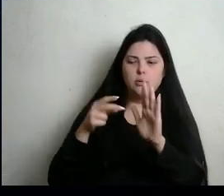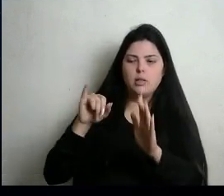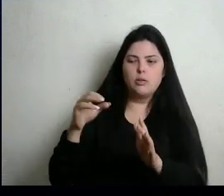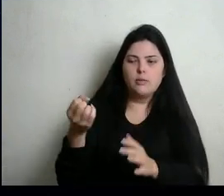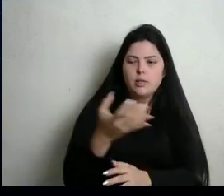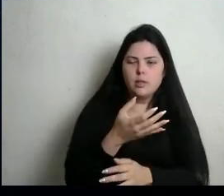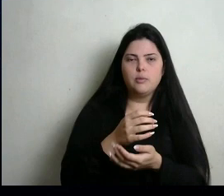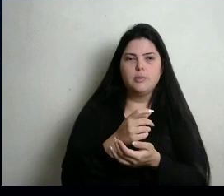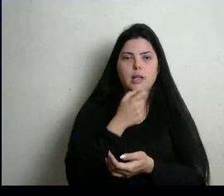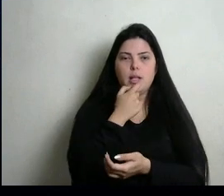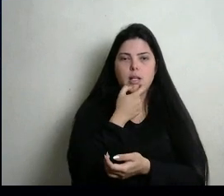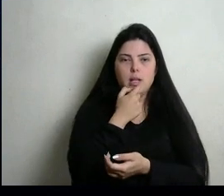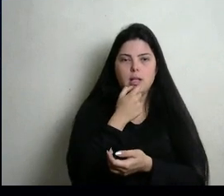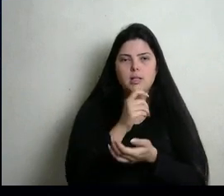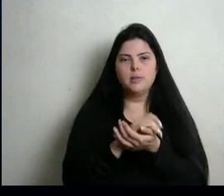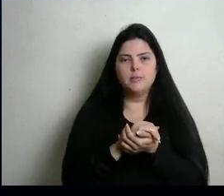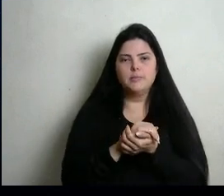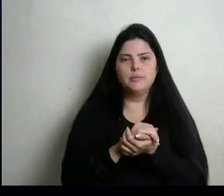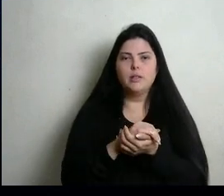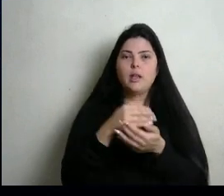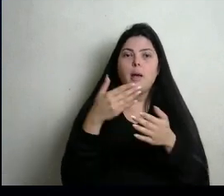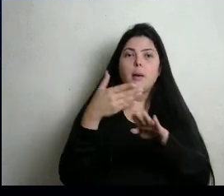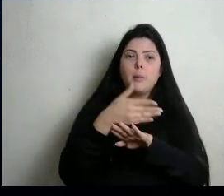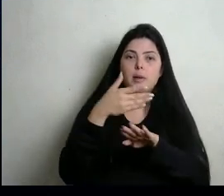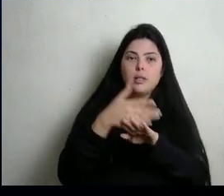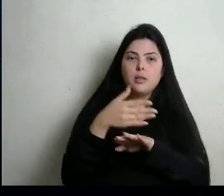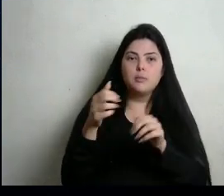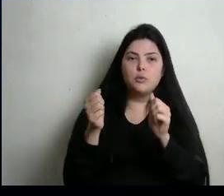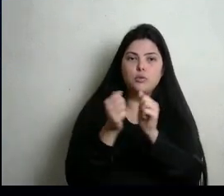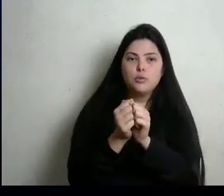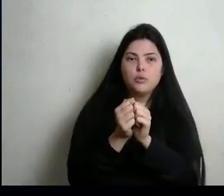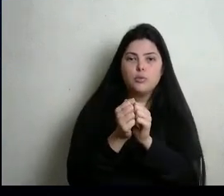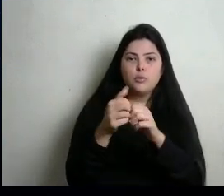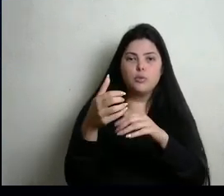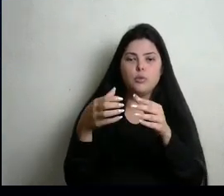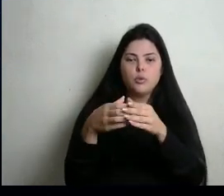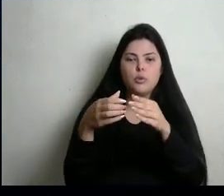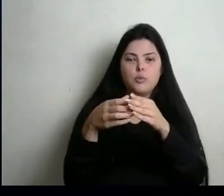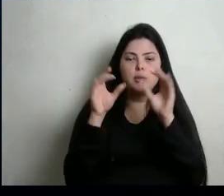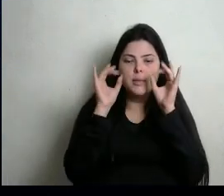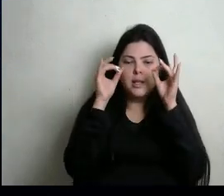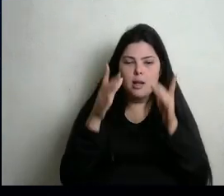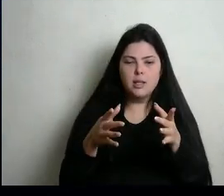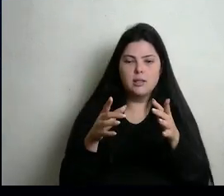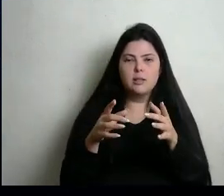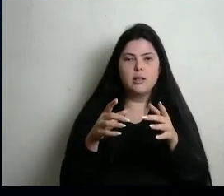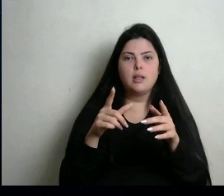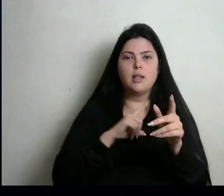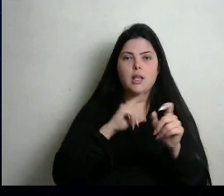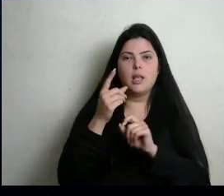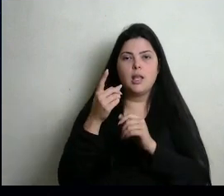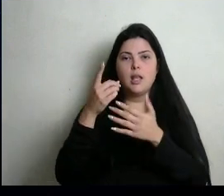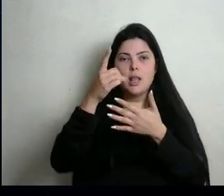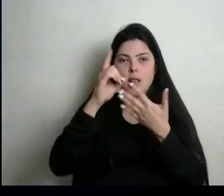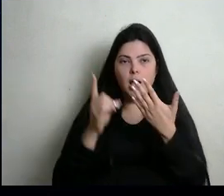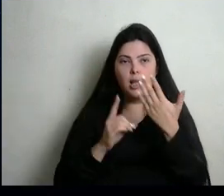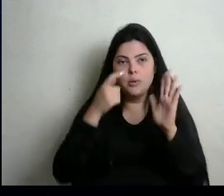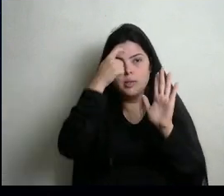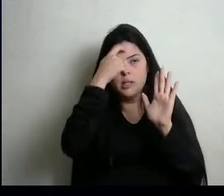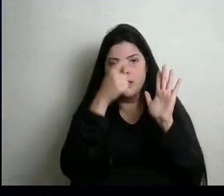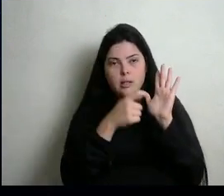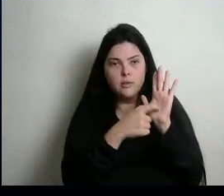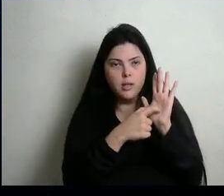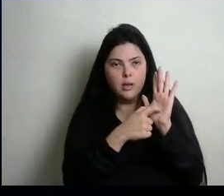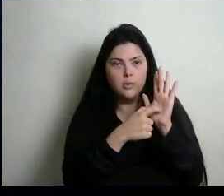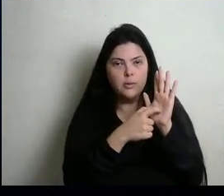é a vertical do qual eu faço parte, junto com um time de arquitetos especialistas. A gente também tem de dados e inteligência artificial, e